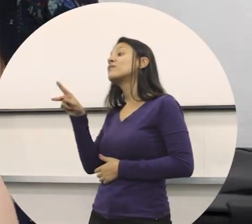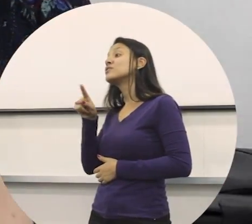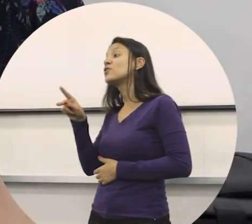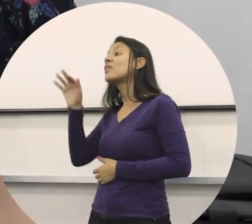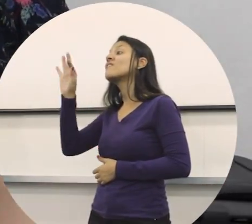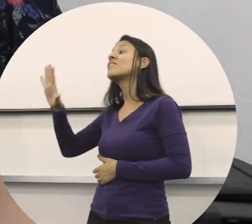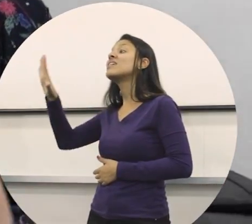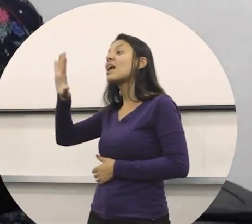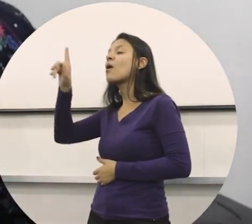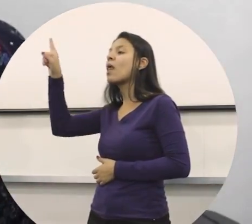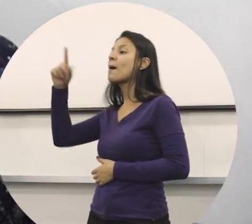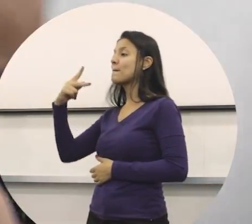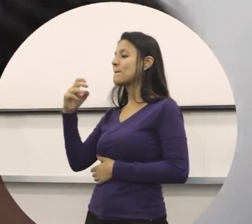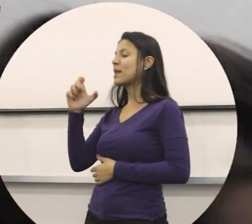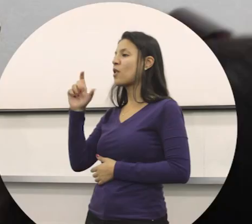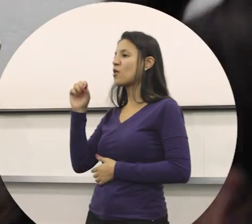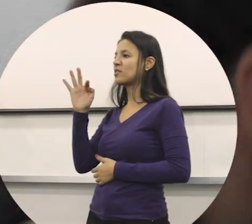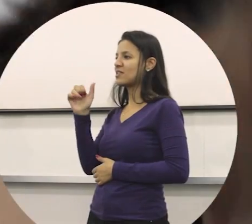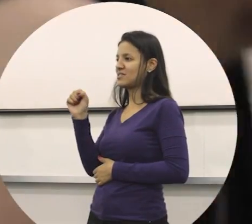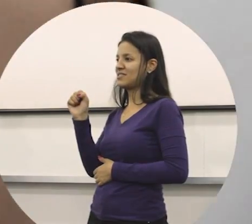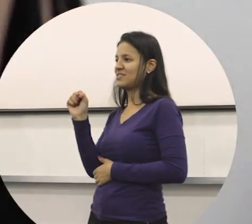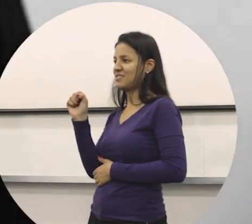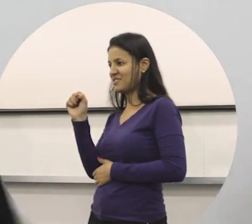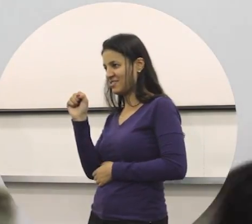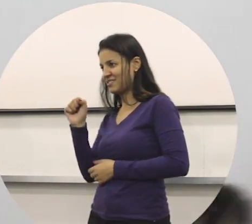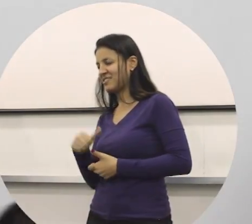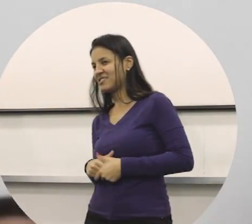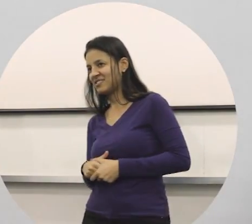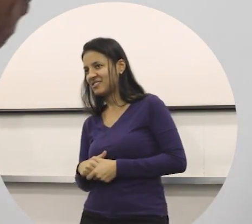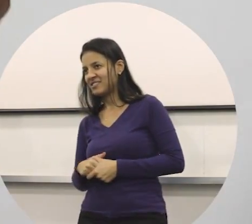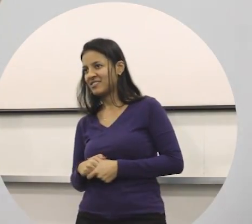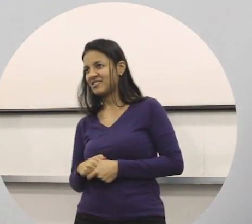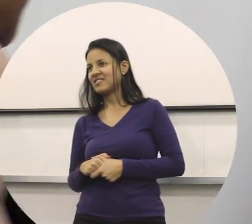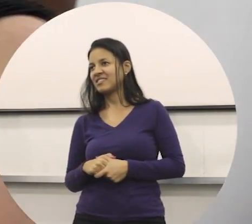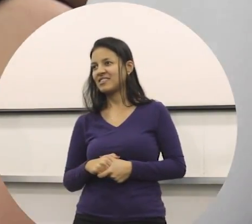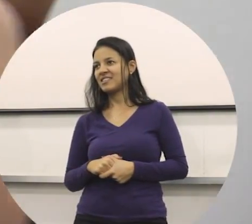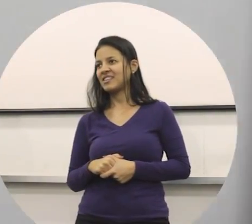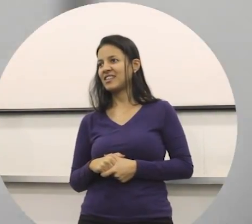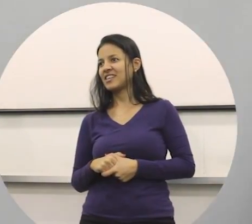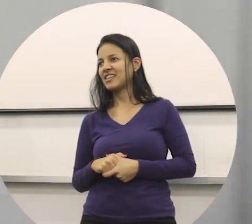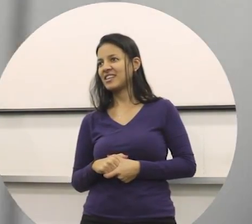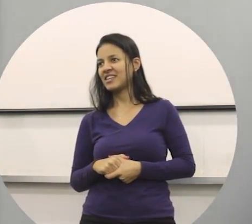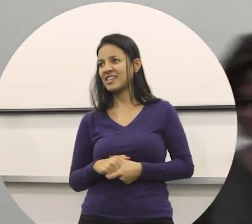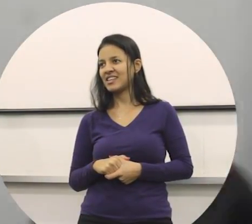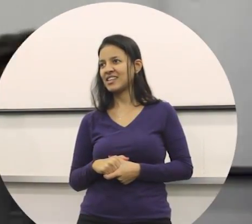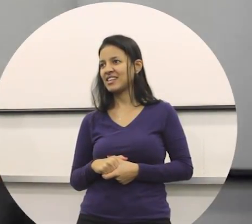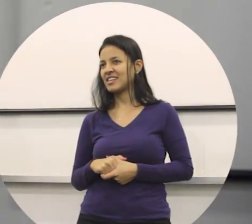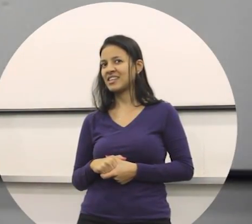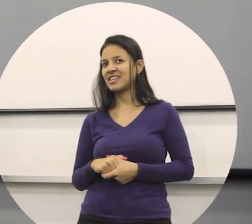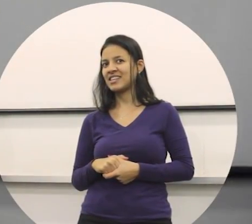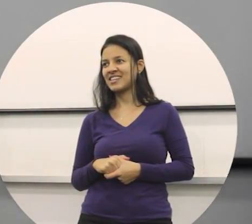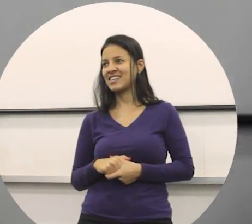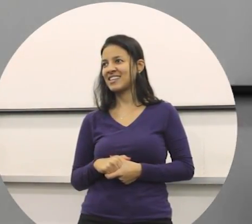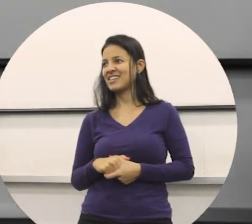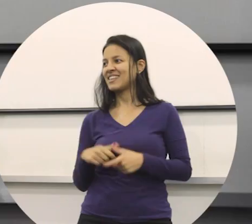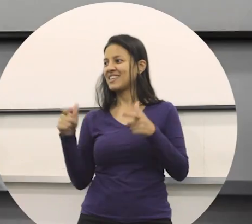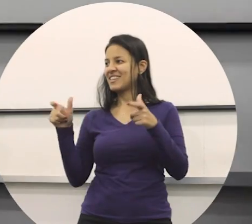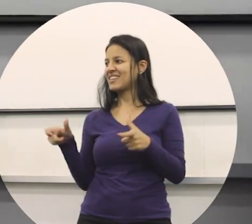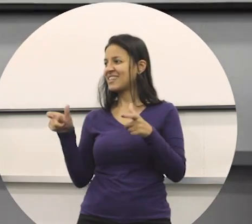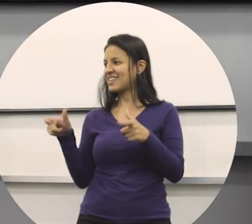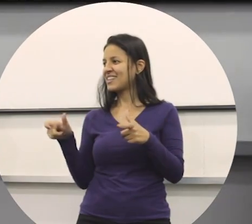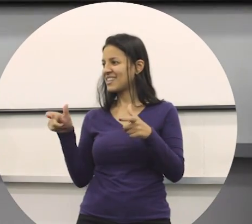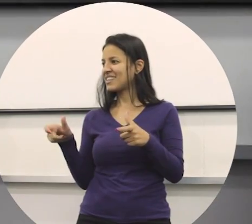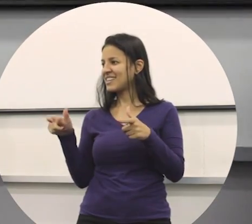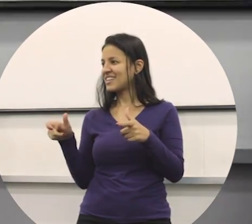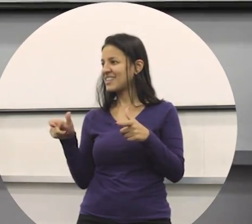Pelotas. Vem cá, Jane. Por favor, Jane. É rapidinho. Agradecer É a terra do doce. A terra do